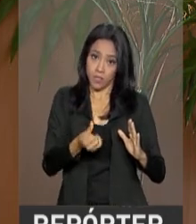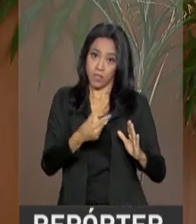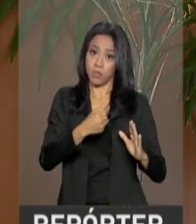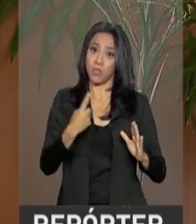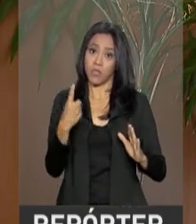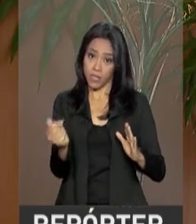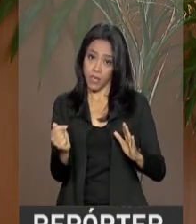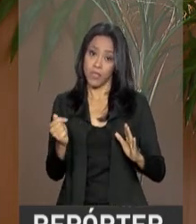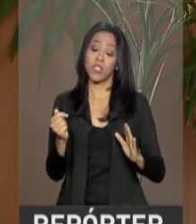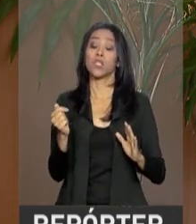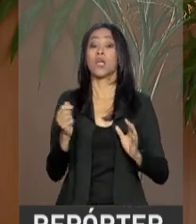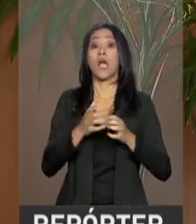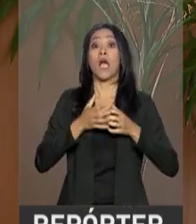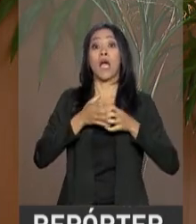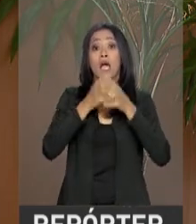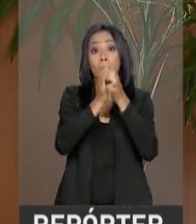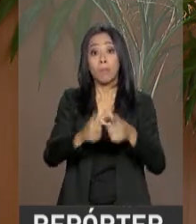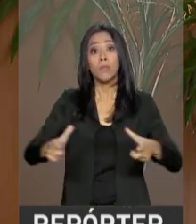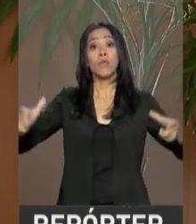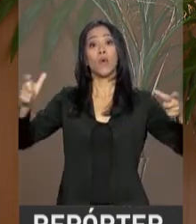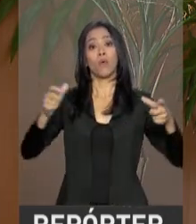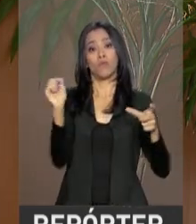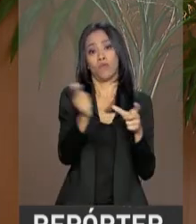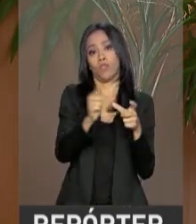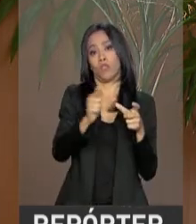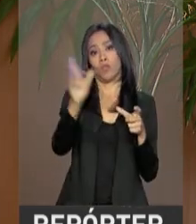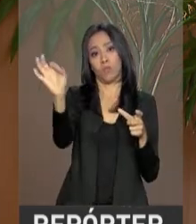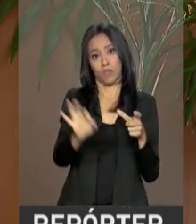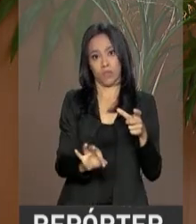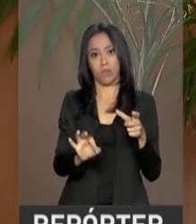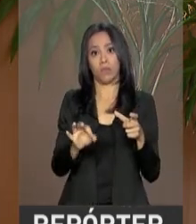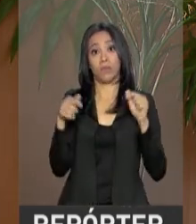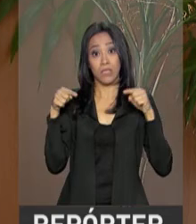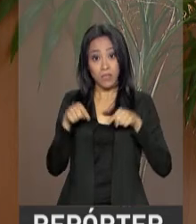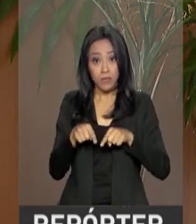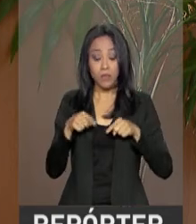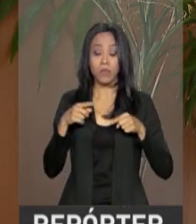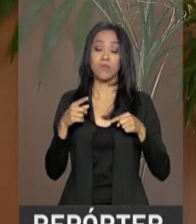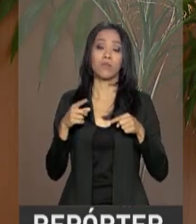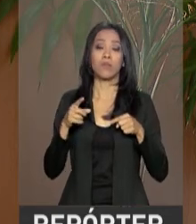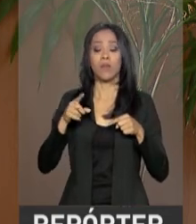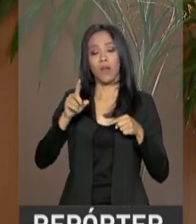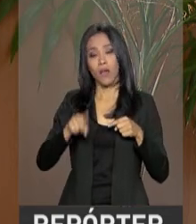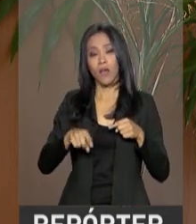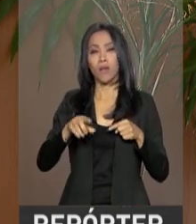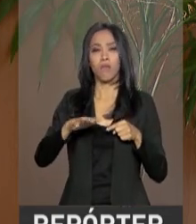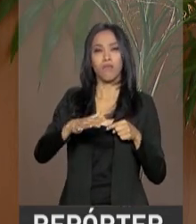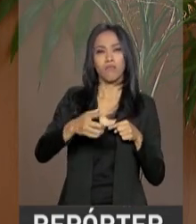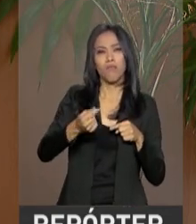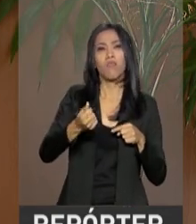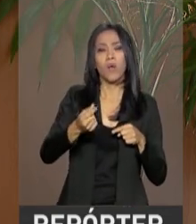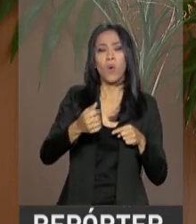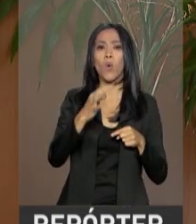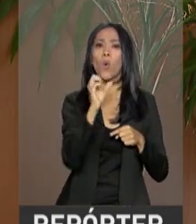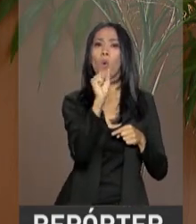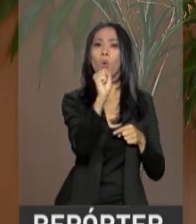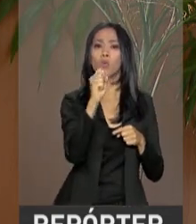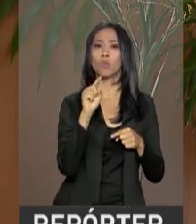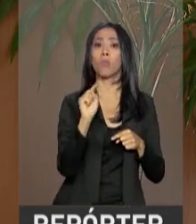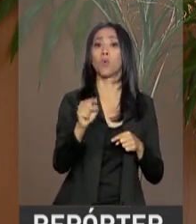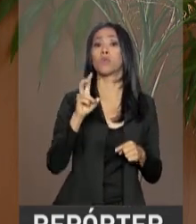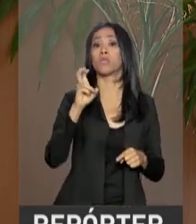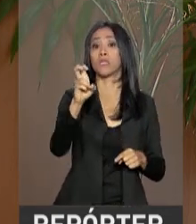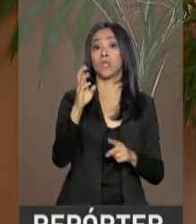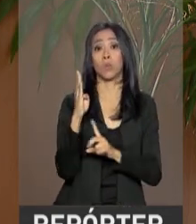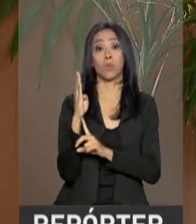22% há algo citou em torno de 8.5 milhões